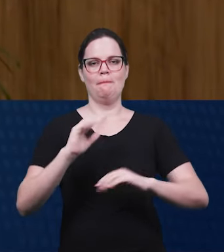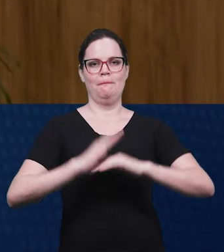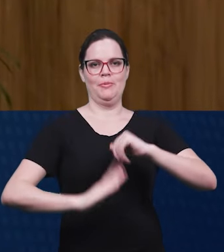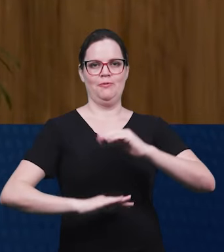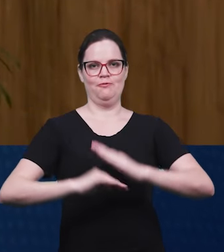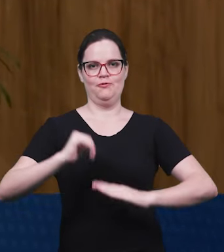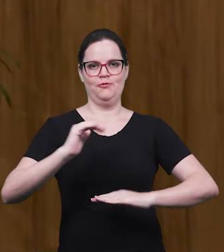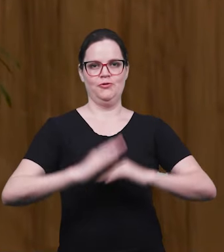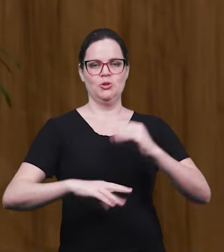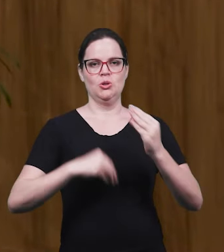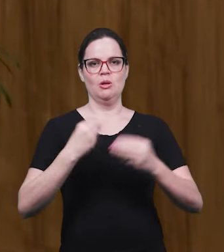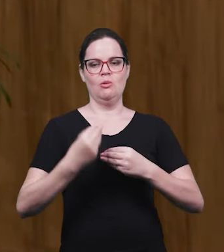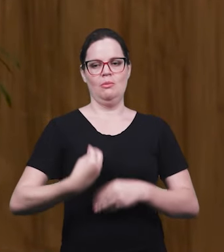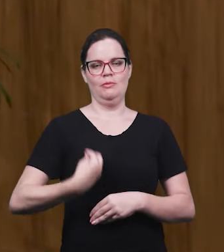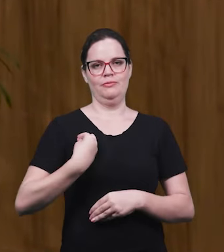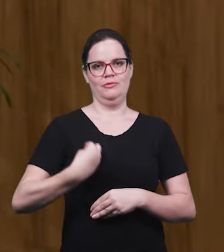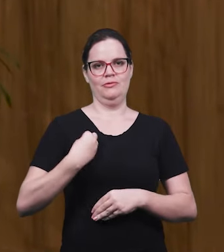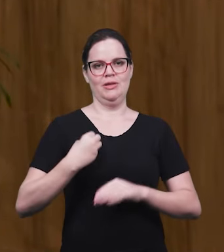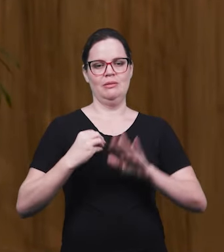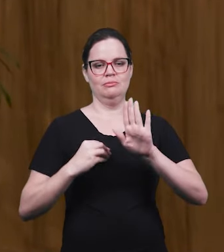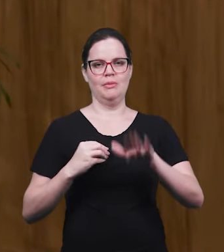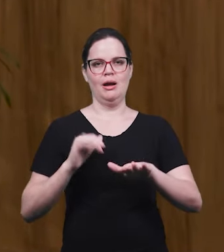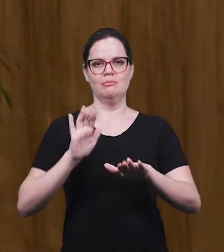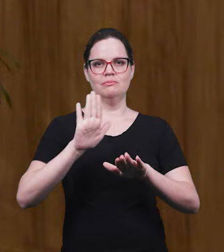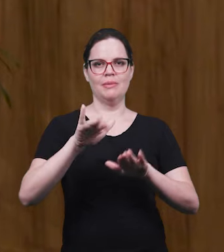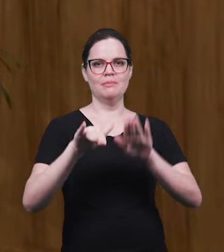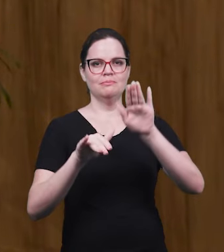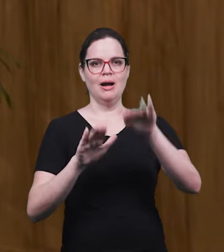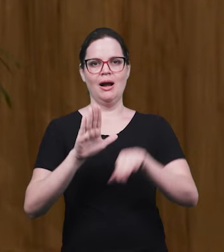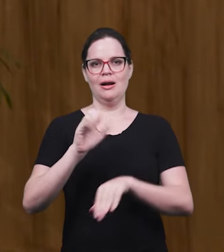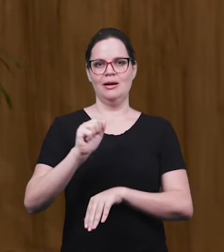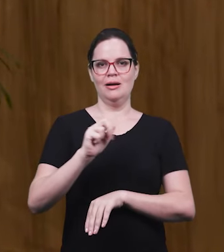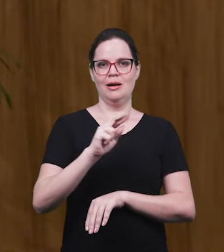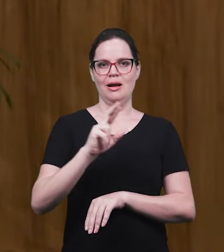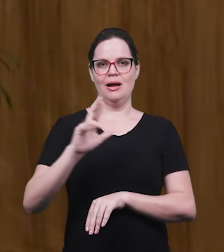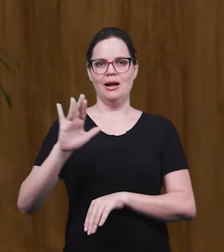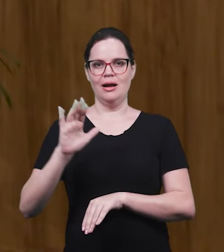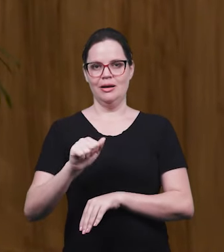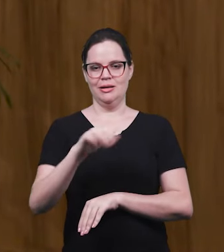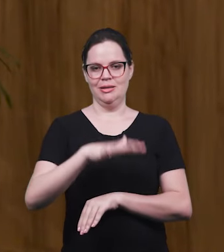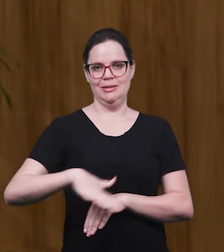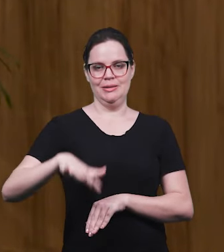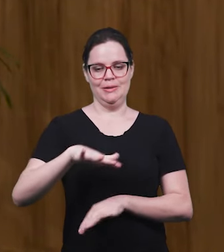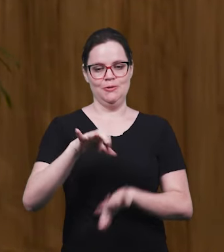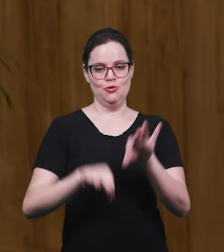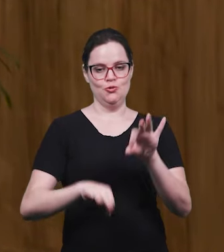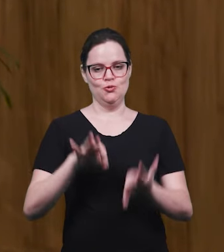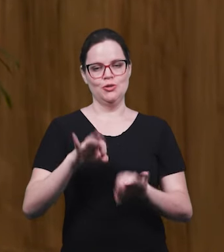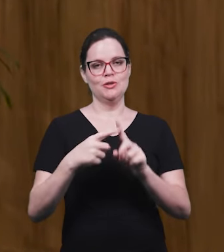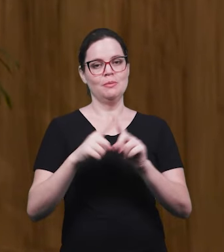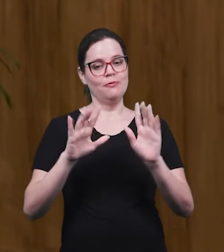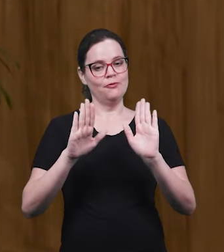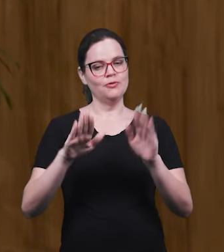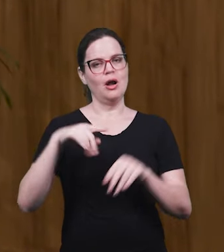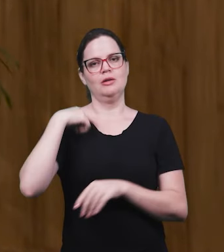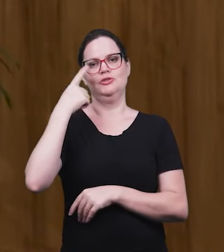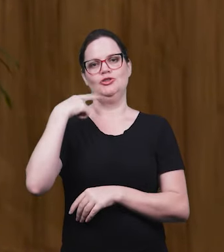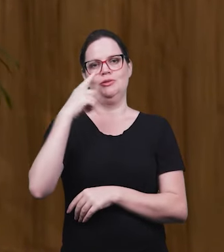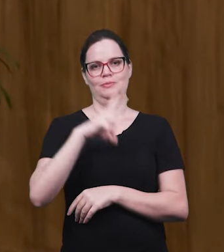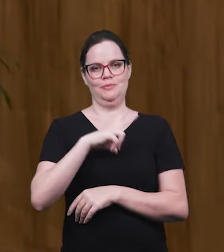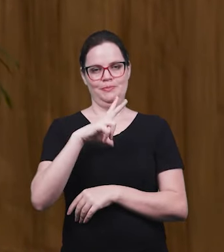jurídicas e mais precisamente acerca da carreira na advocacia, a advocacia privada. E para falar sobre esse tema, sobre esse assunto,